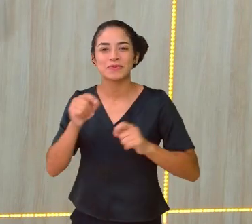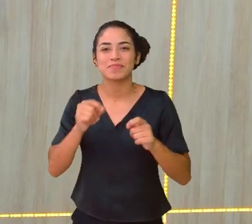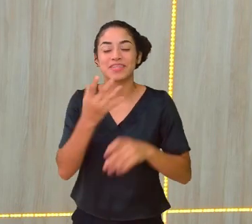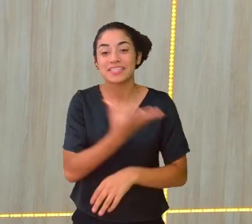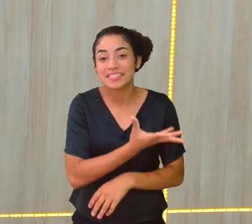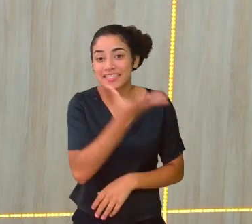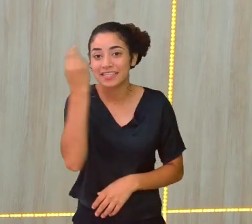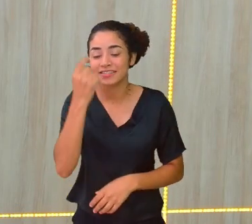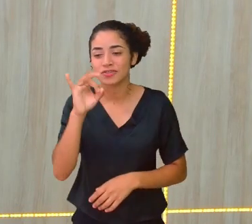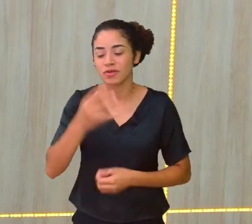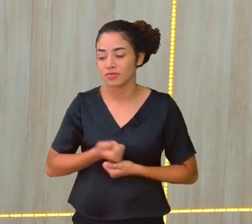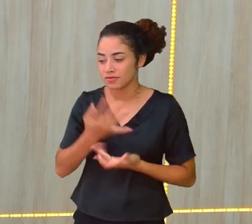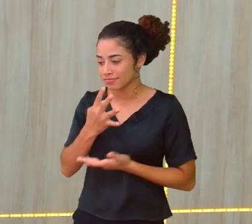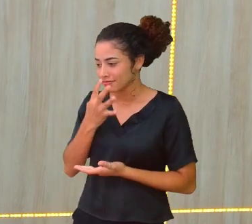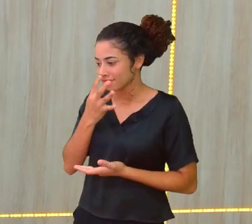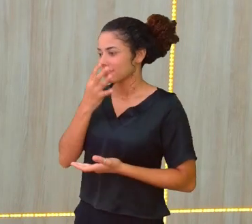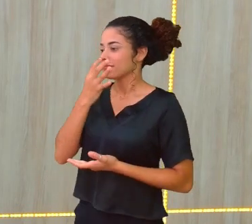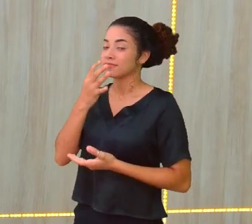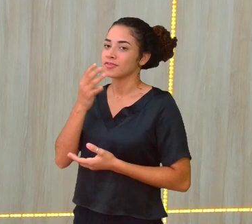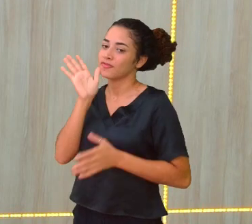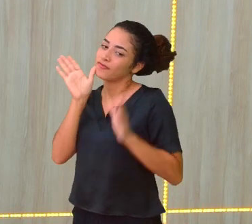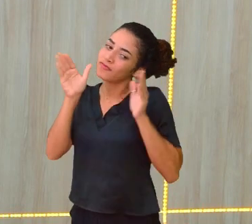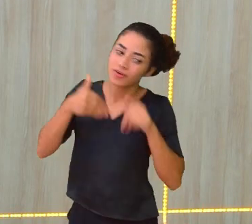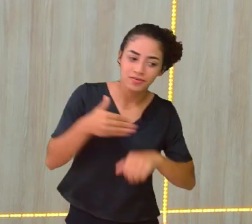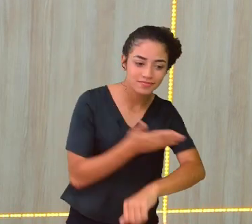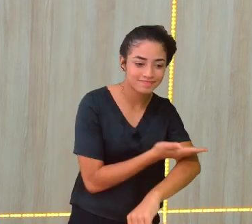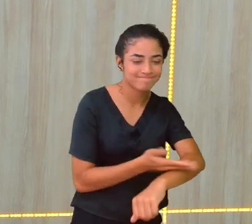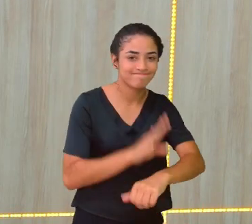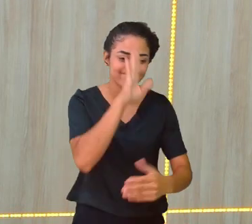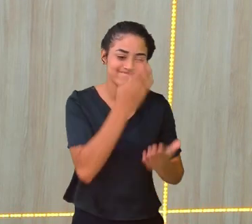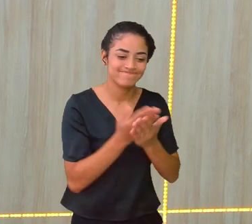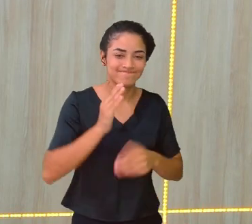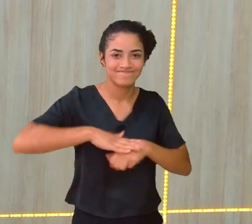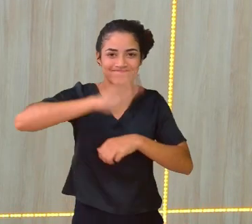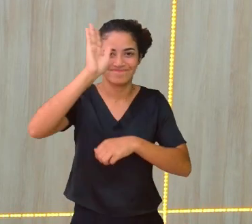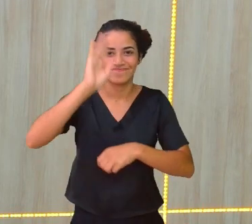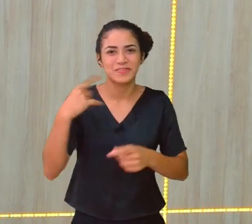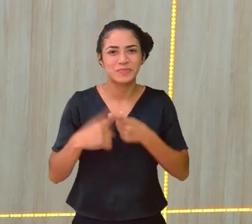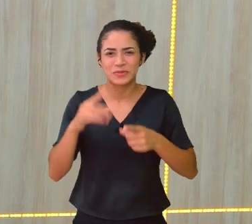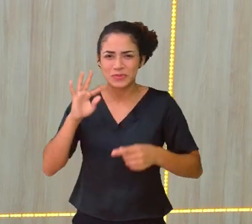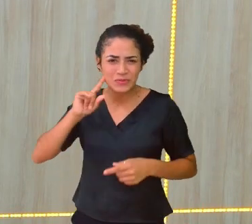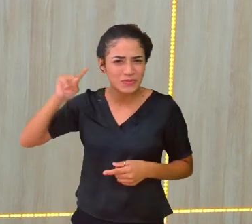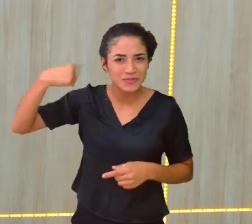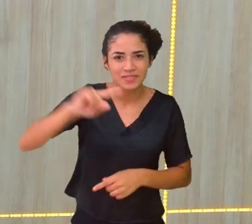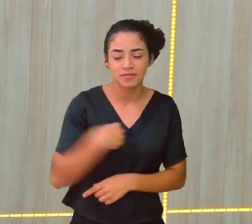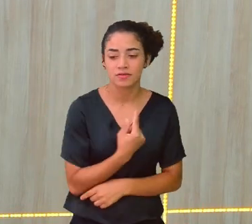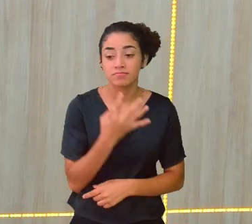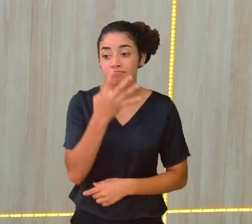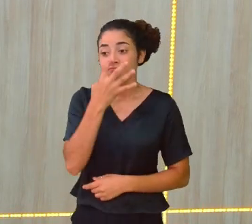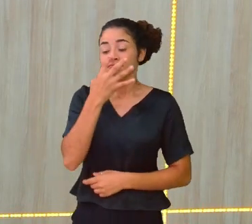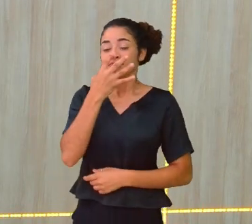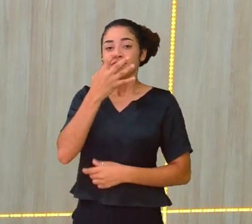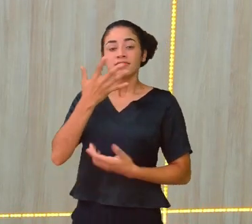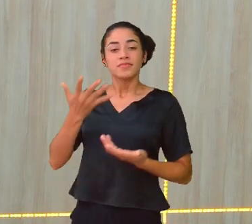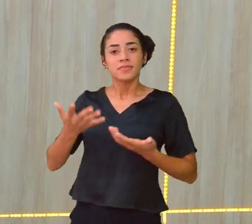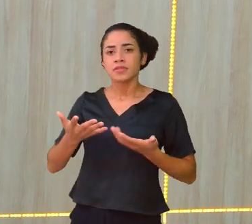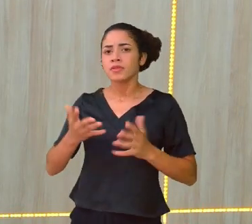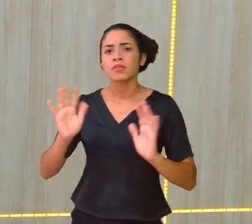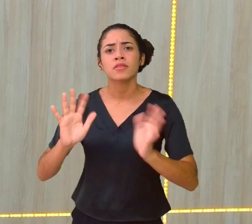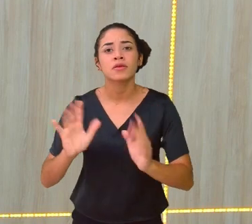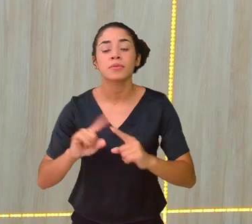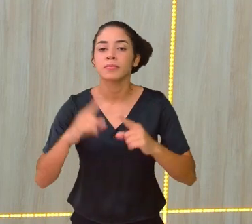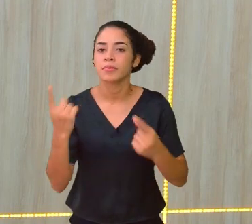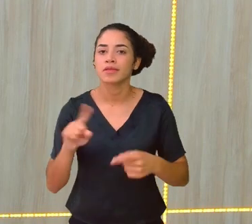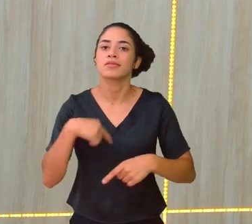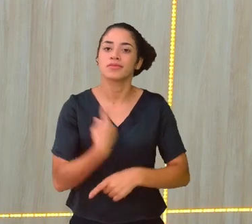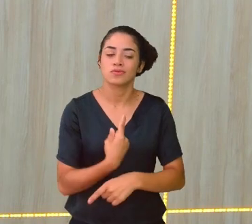esquecer a inspiração e focar o que no hábito, que é mais confiável, né? Porque nem todo dia a gente está inspirado, mas todo dia a gente tem uma série